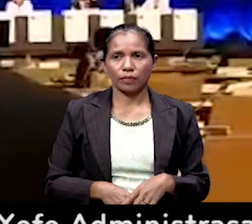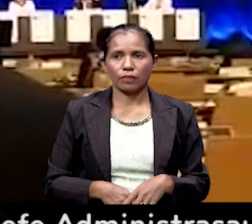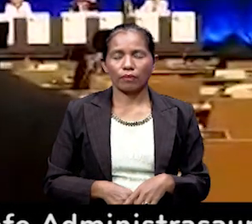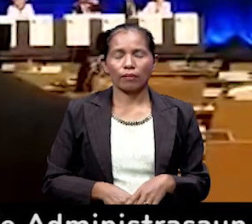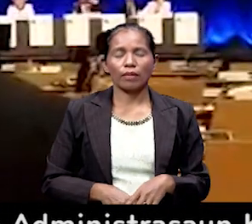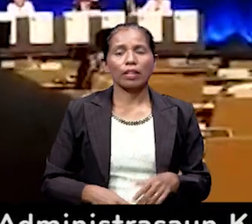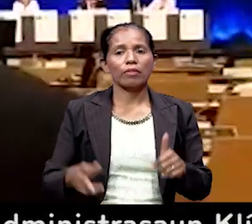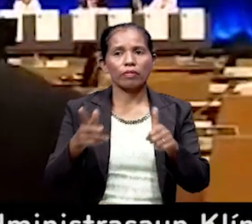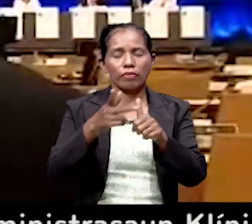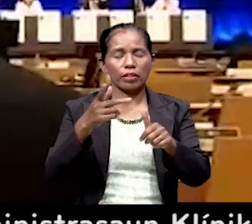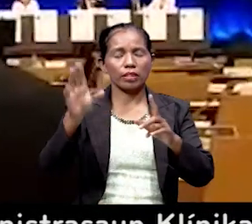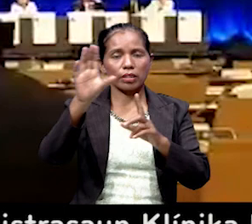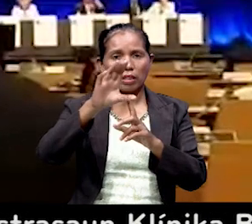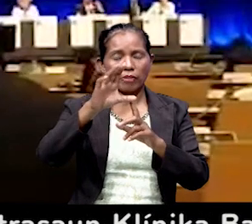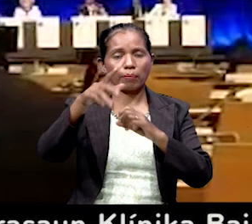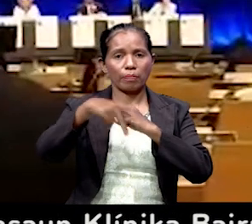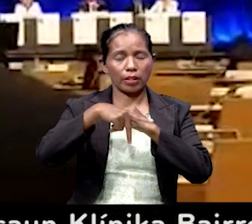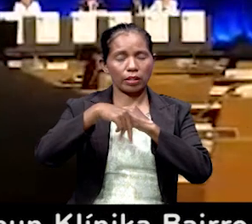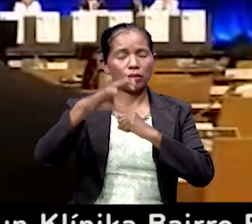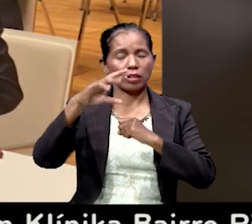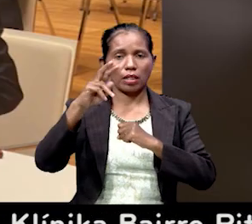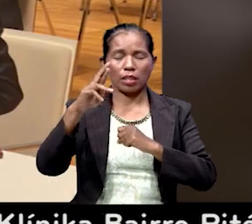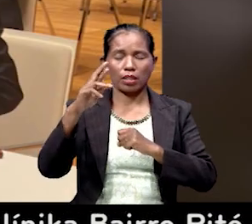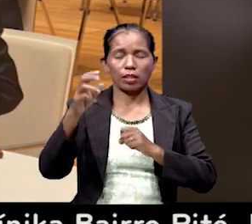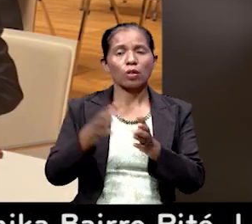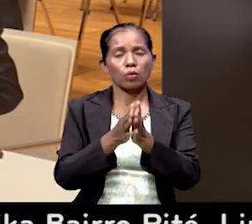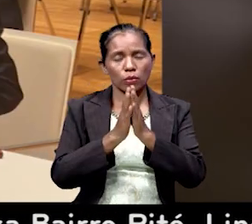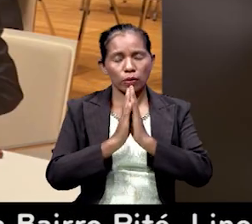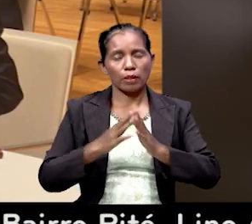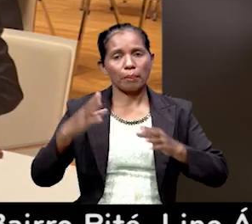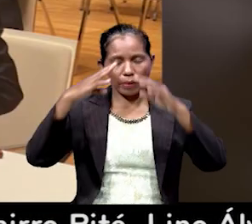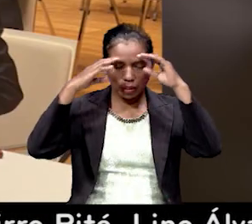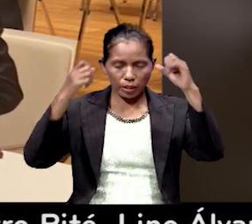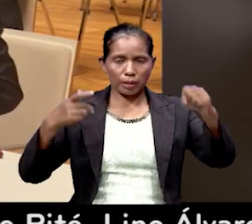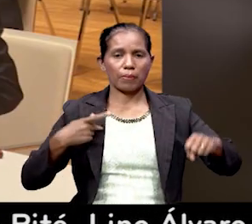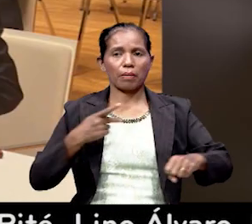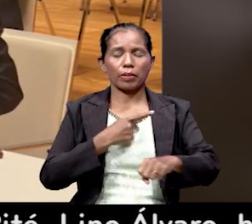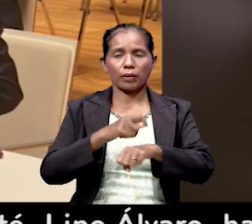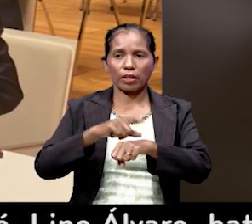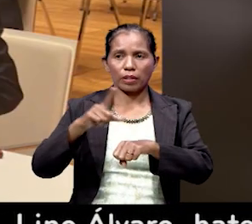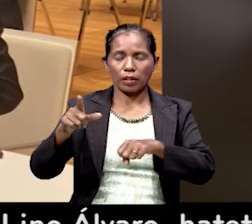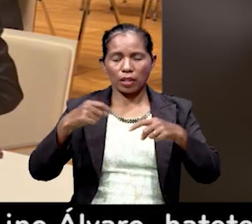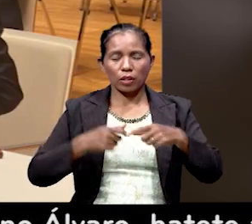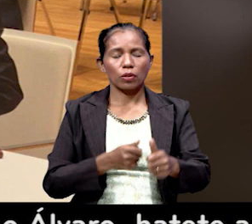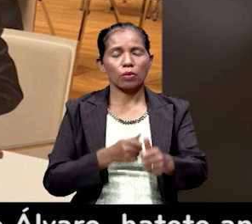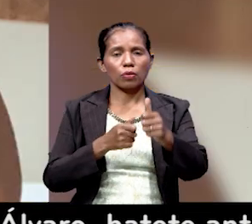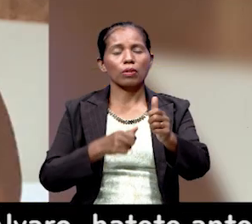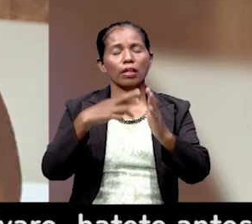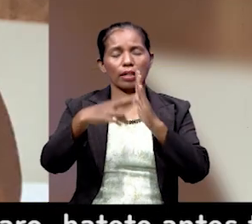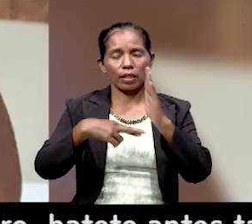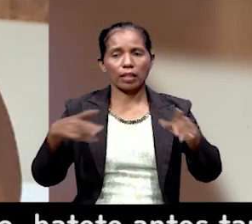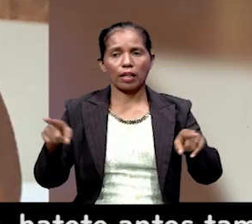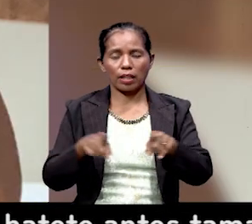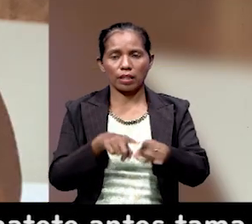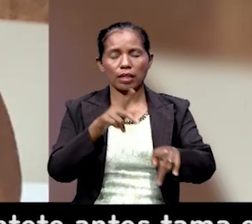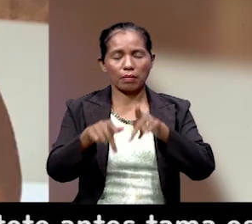Vice-chefe bancada CNRT, Patrocínio Fernandes, russo delegação, presidente do Parlamento Nacional da Áustria, ato cumpre quarentena, anis an